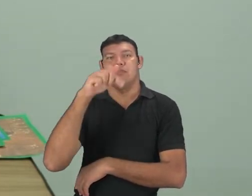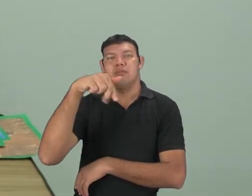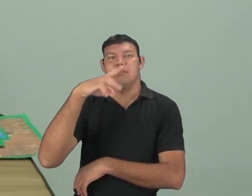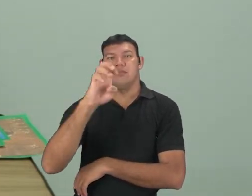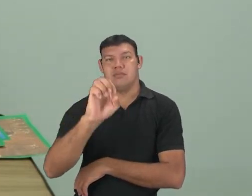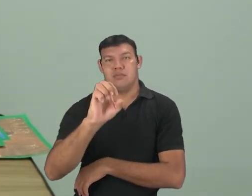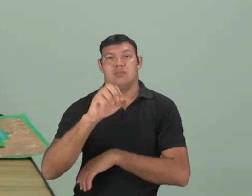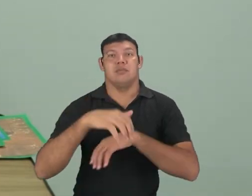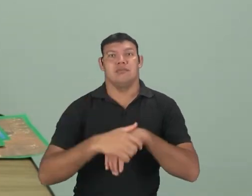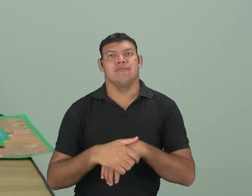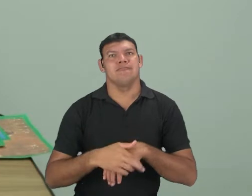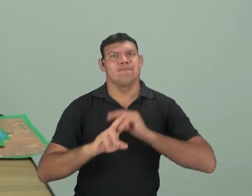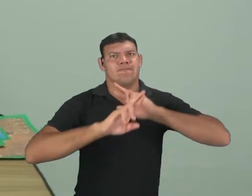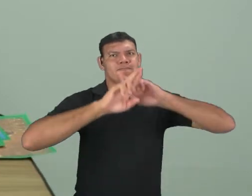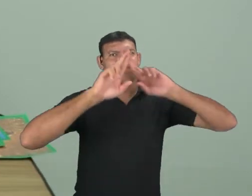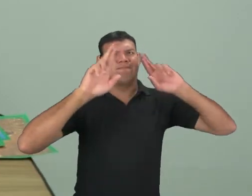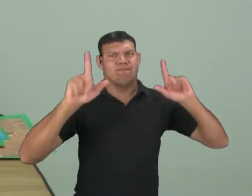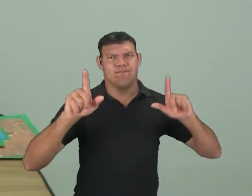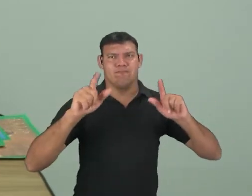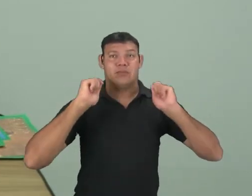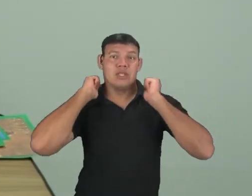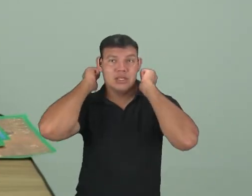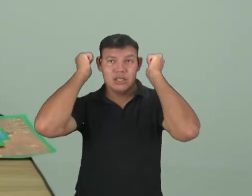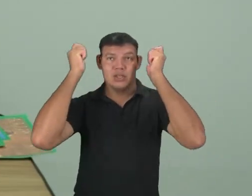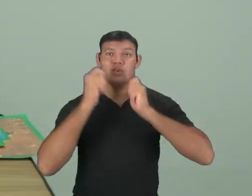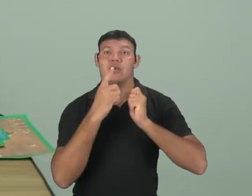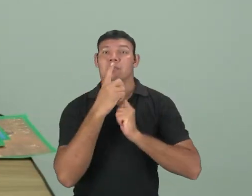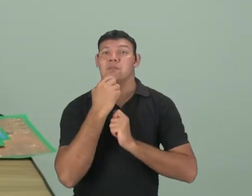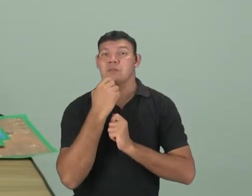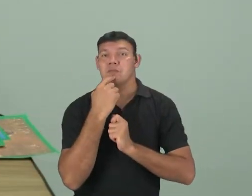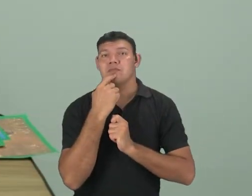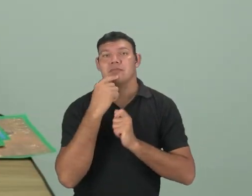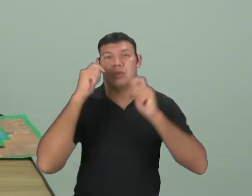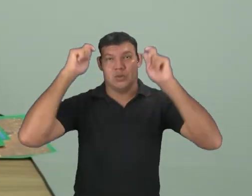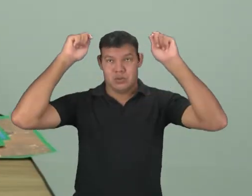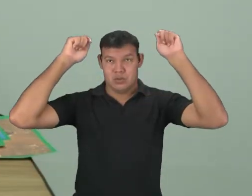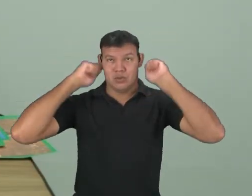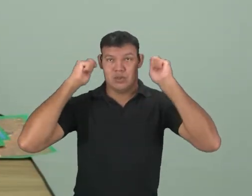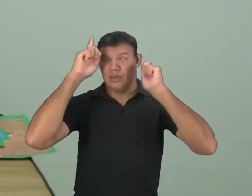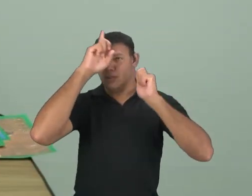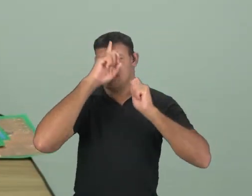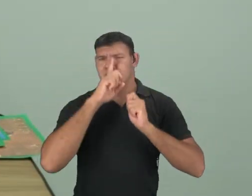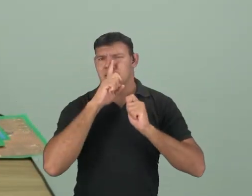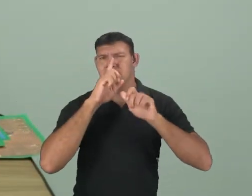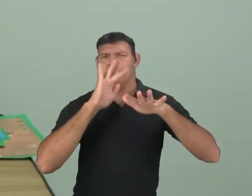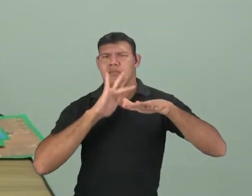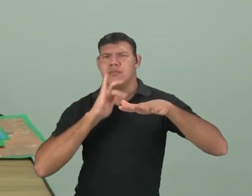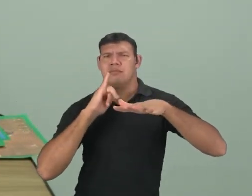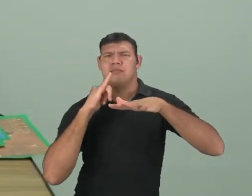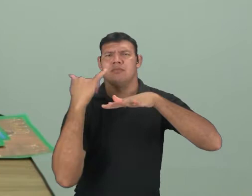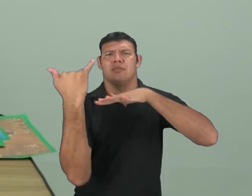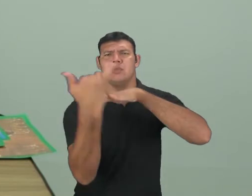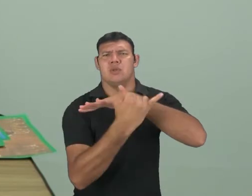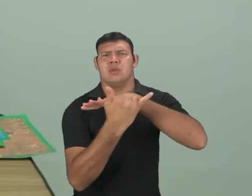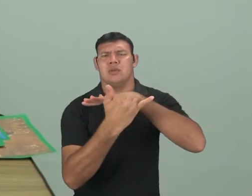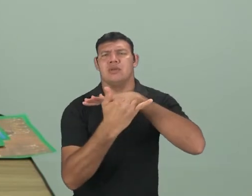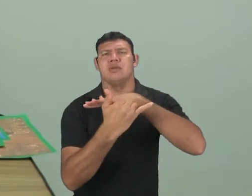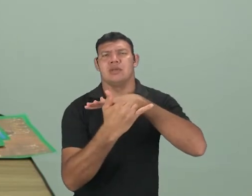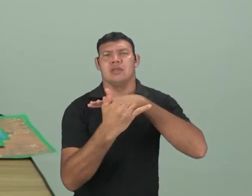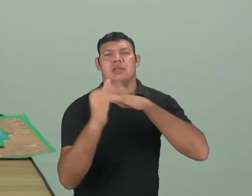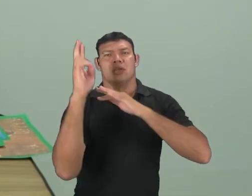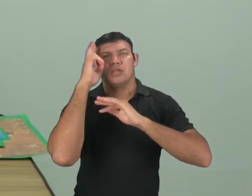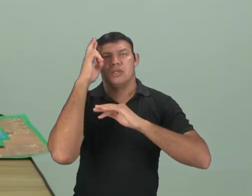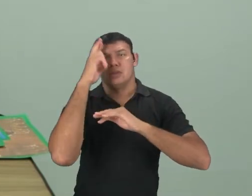Chapeuzinho Vermelho para o Chapeuzinho Amarelo. Qual é o enredo dessa história do Chapeuzinho